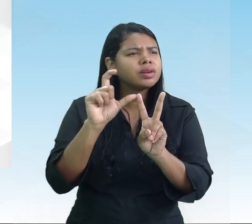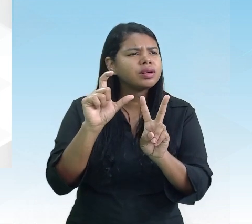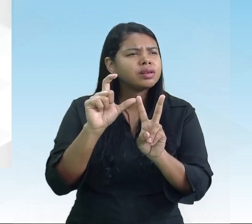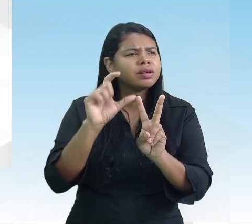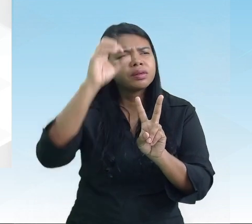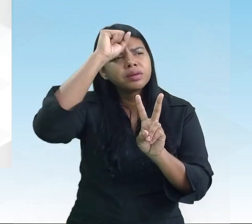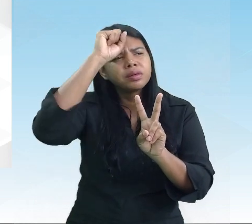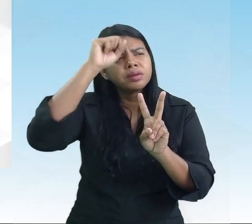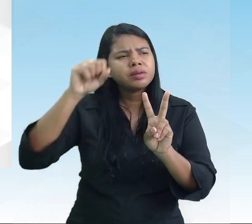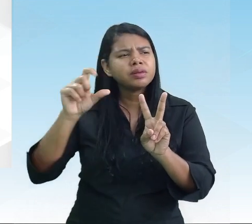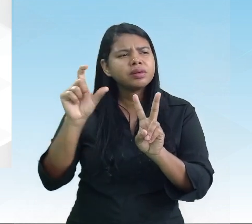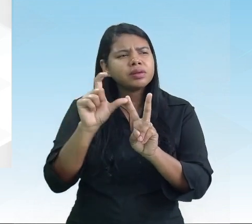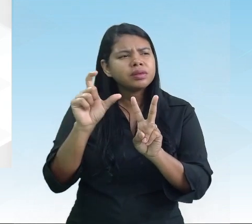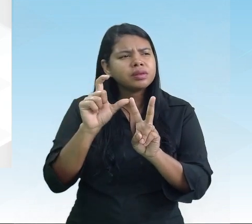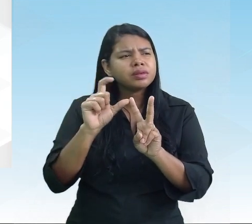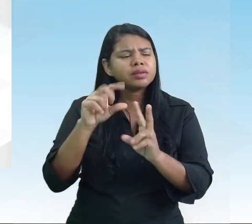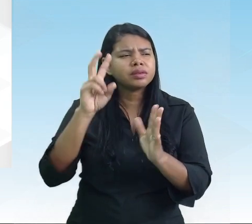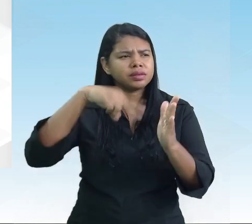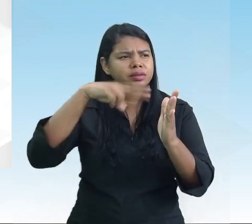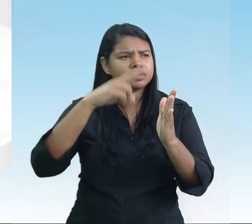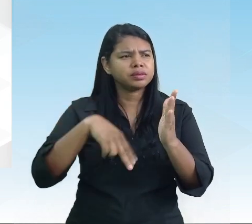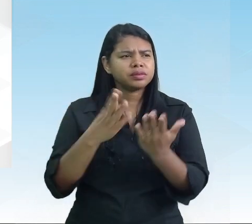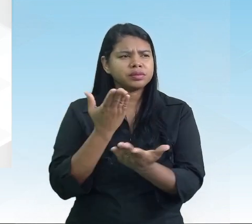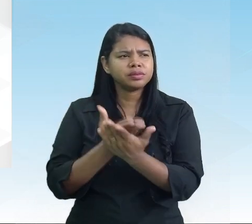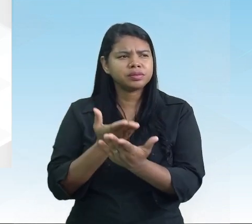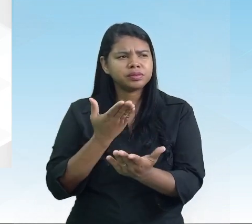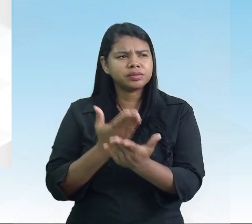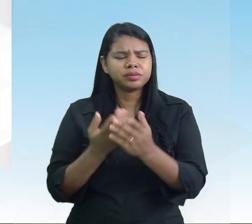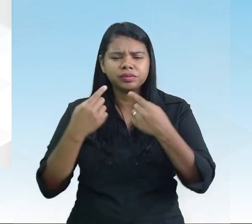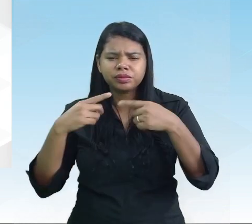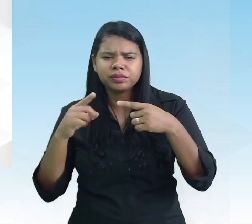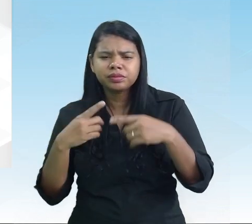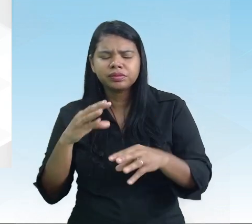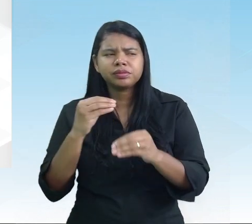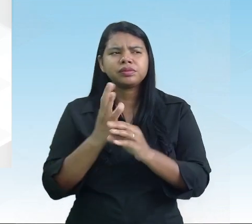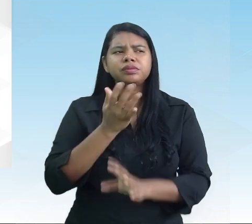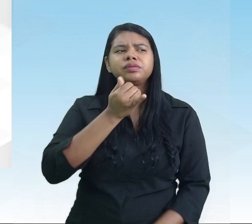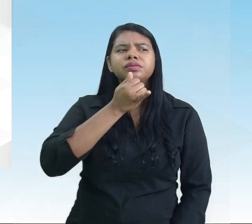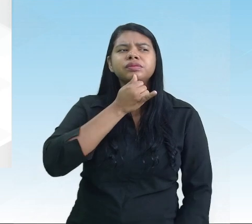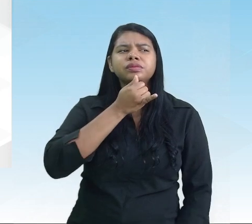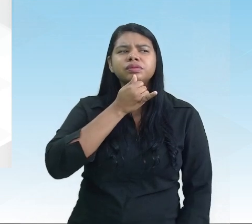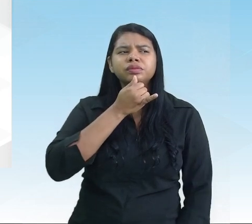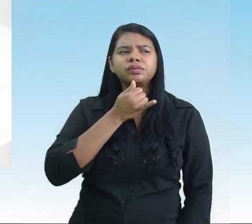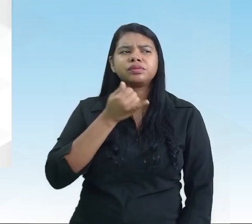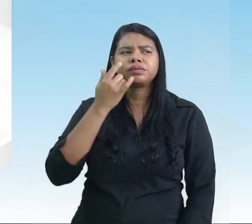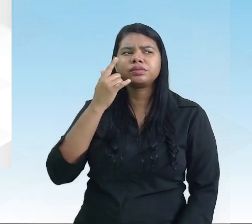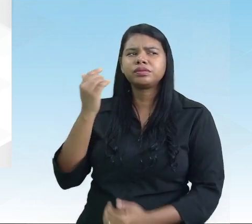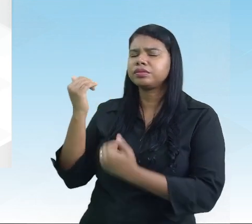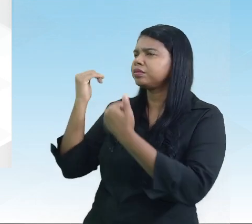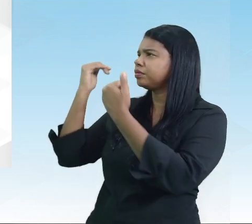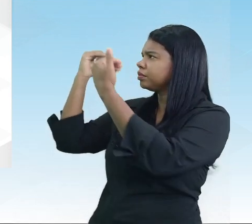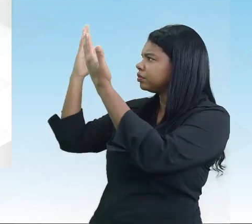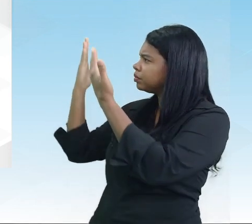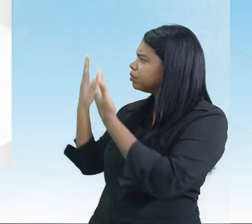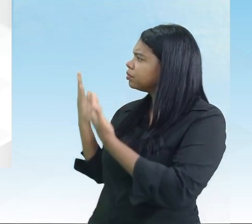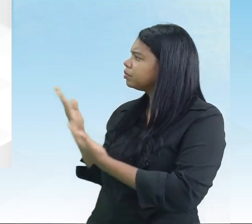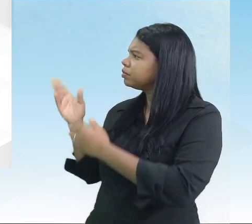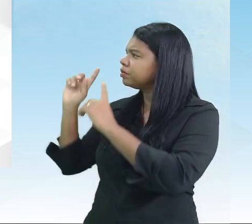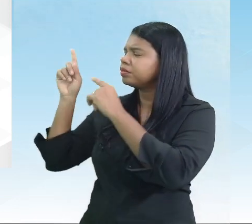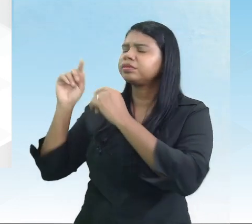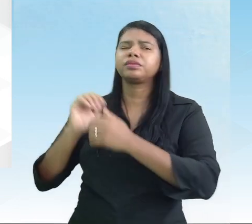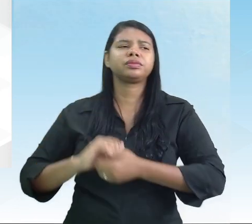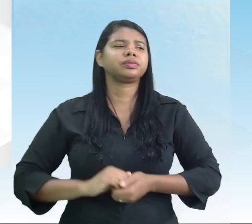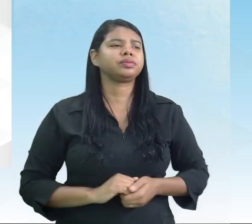criticando, estudando. Os exemplos, por exemplo, aqui vamos ver. Nós utilizamos o